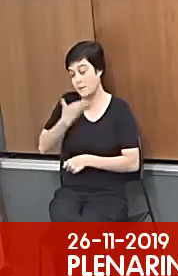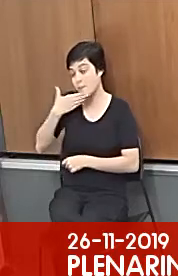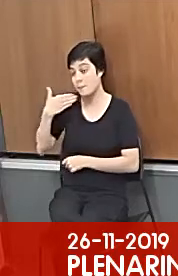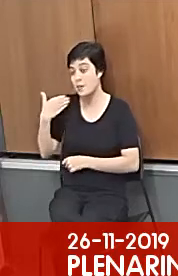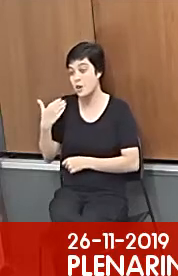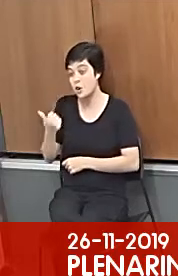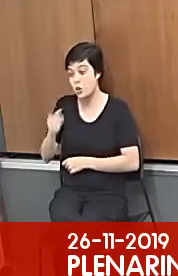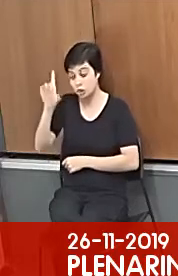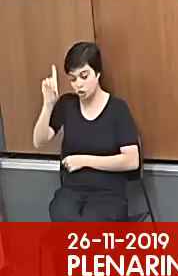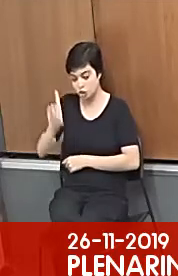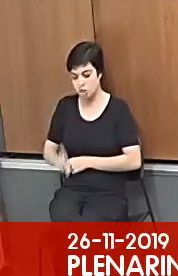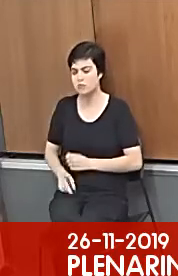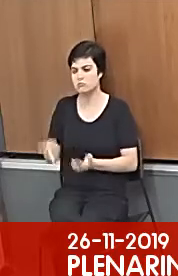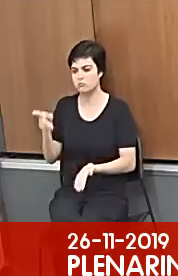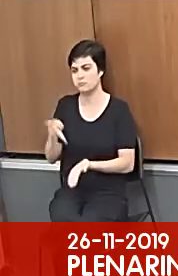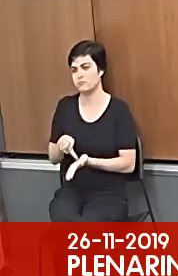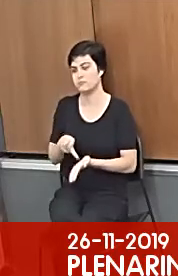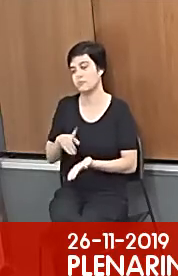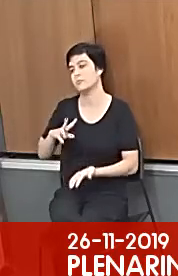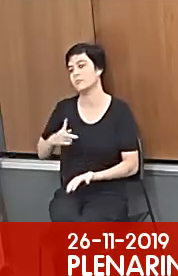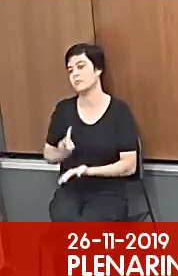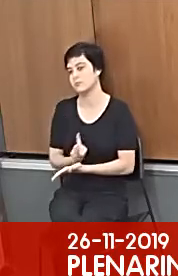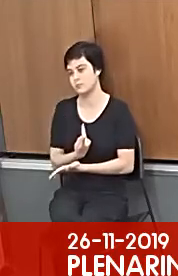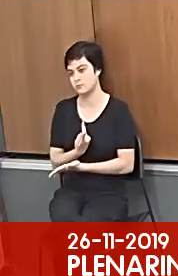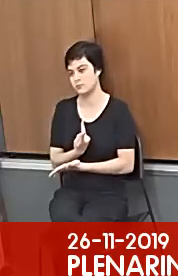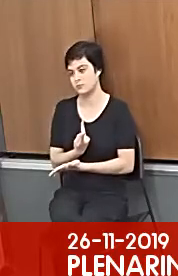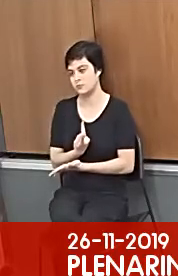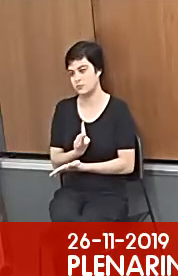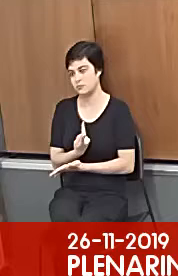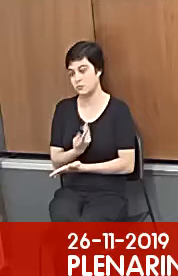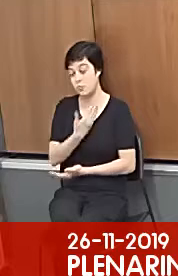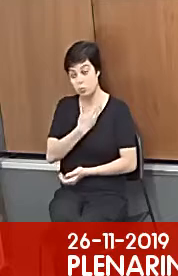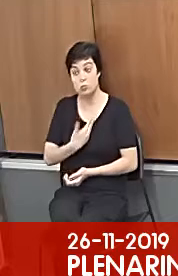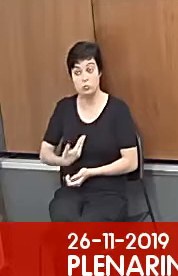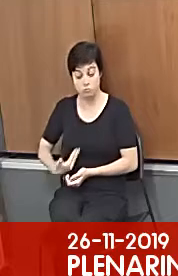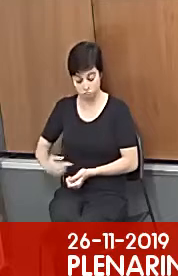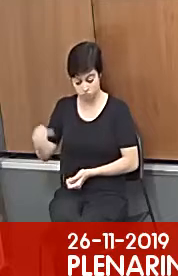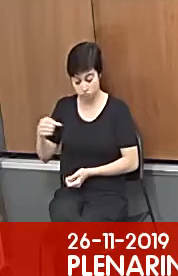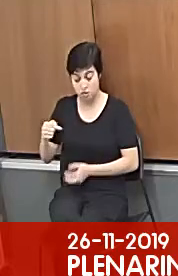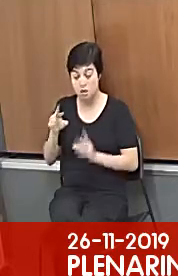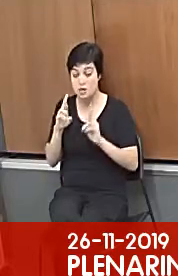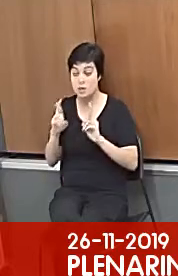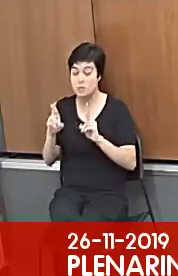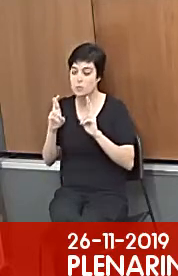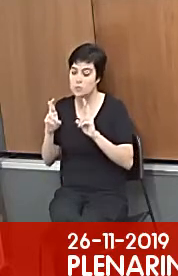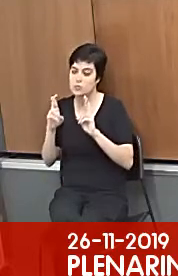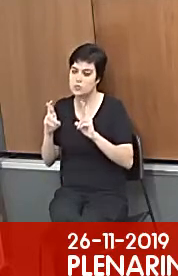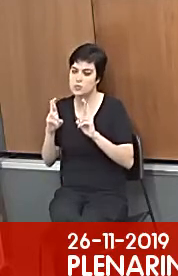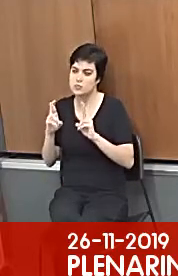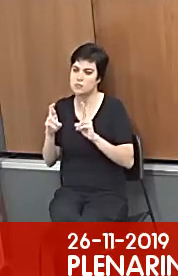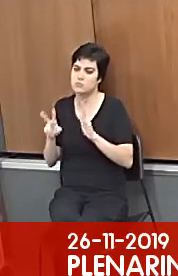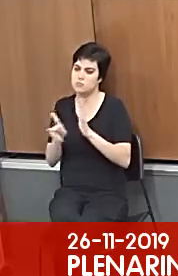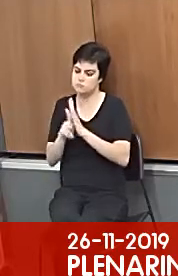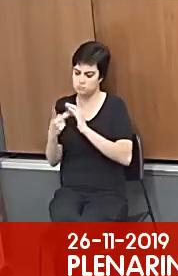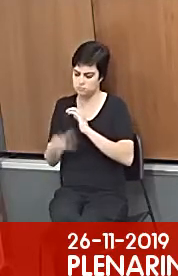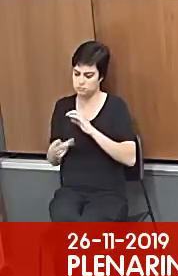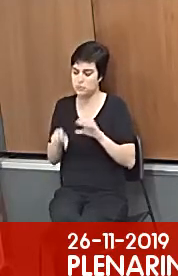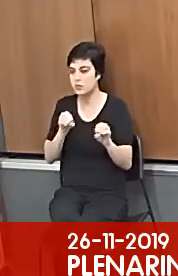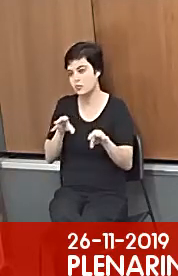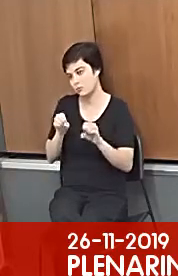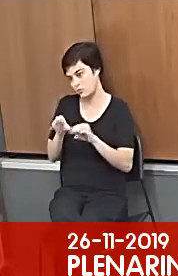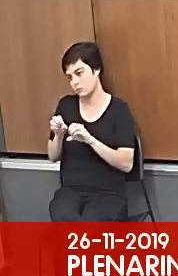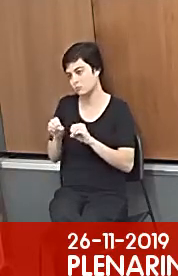seus direitos garantidos pelo Estado, que é o responsável pela